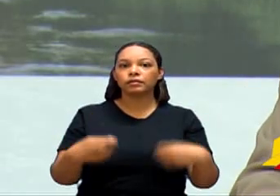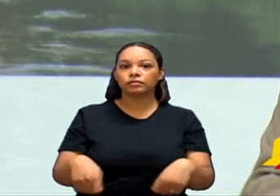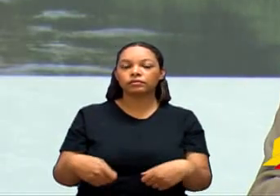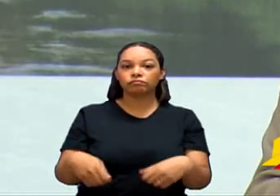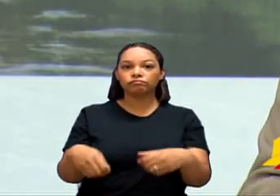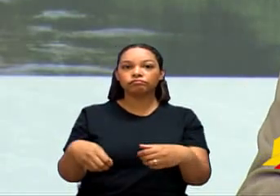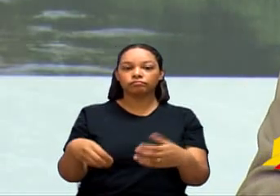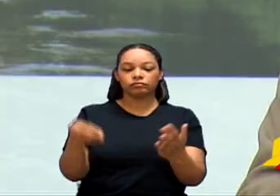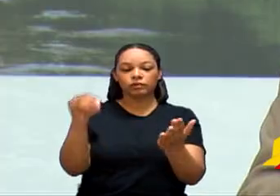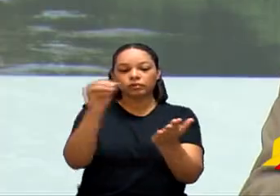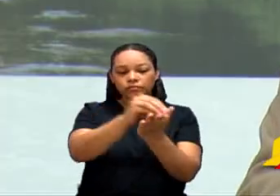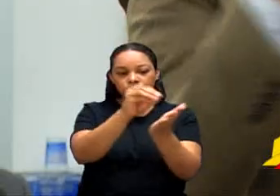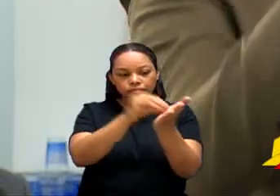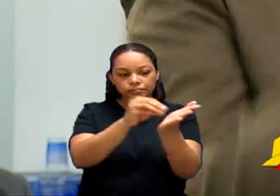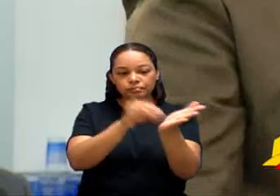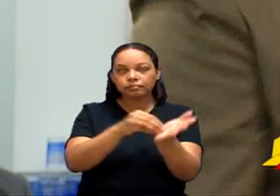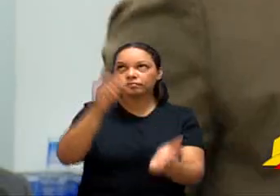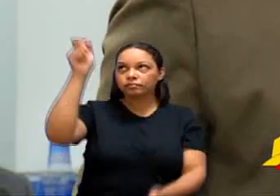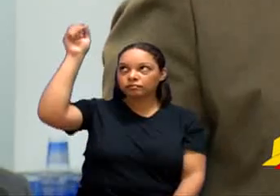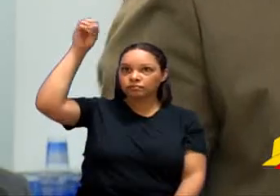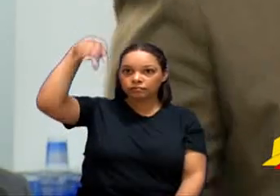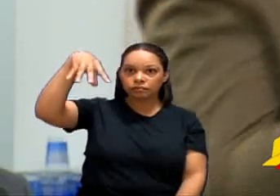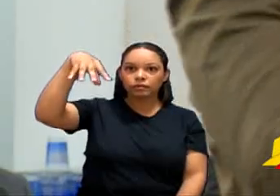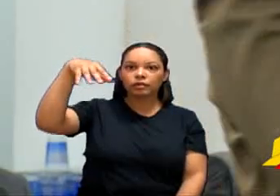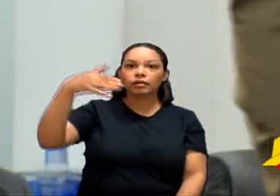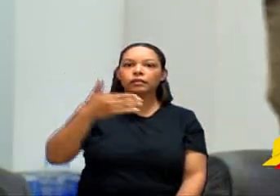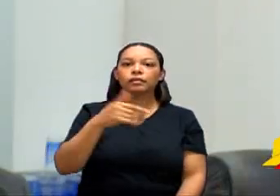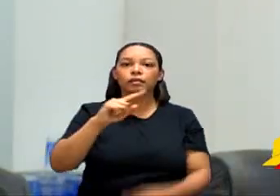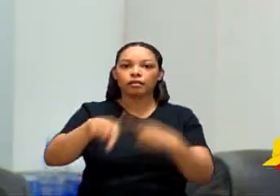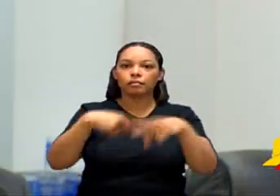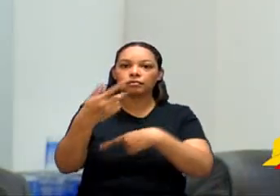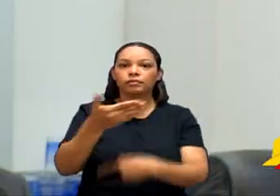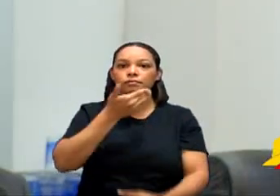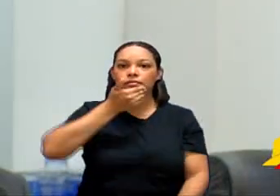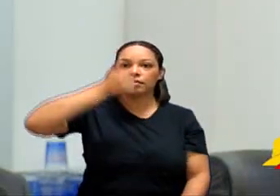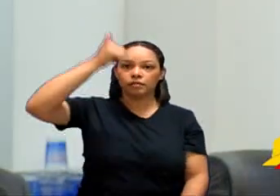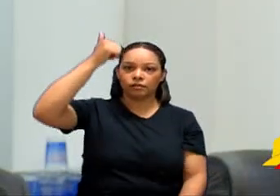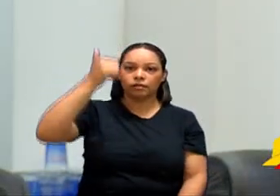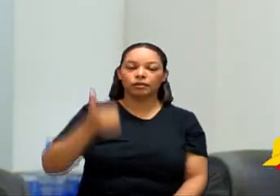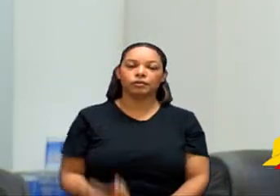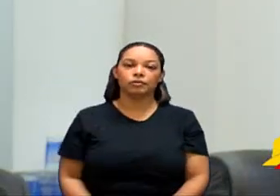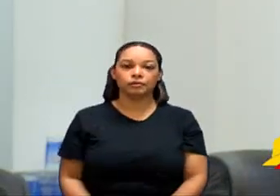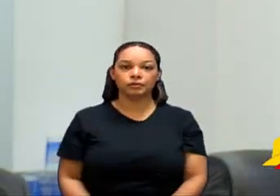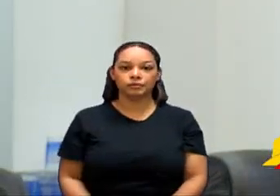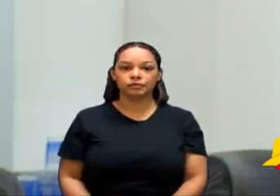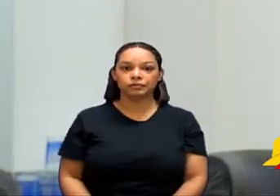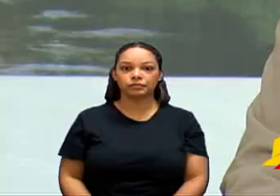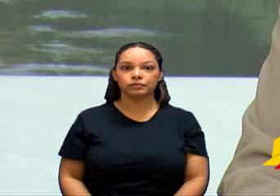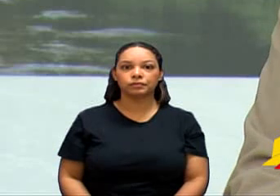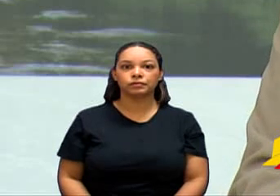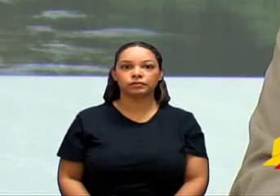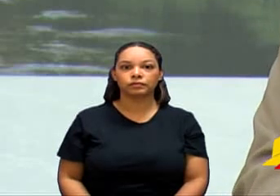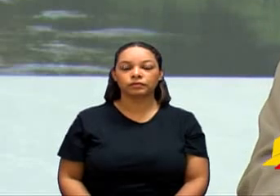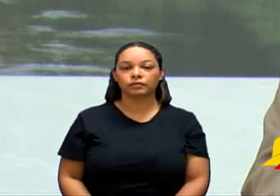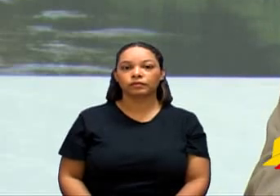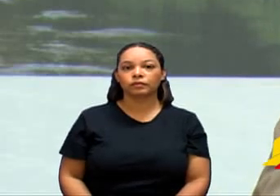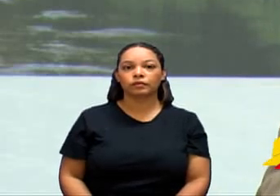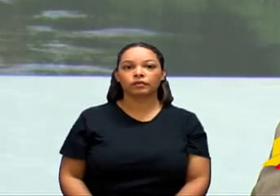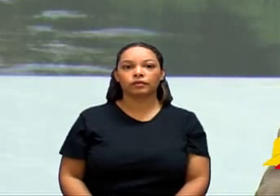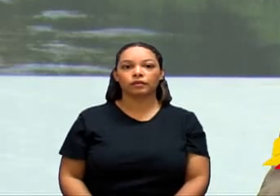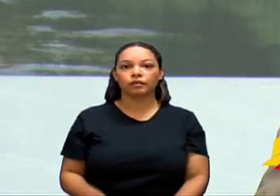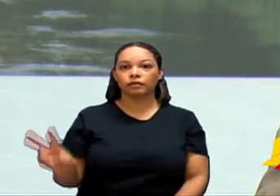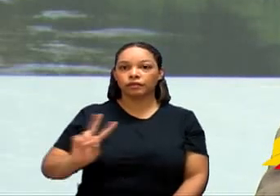não tem e depois melhorar aqueles que já existem. Isso, obrigado. Vereadora Fernanda, Cláudio. Antes da Fernanda,